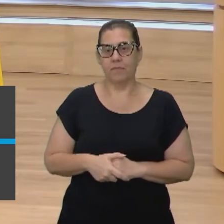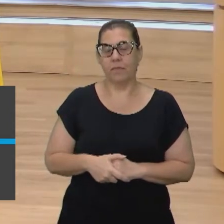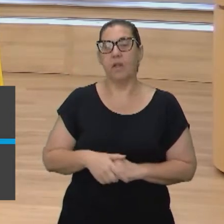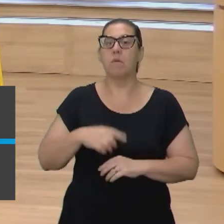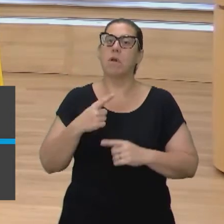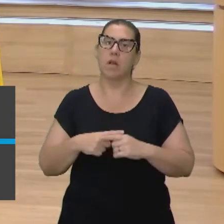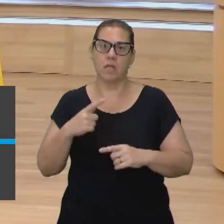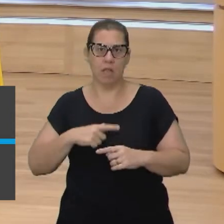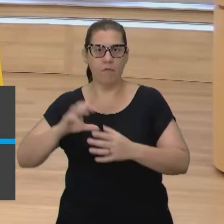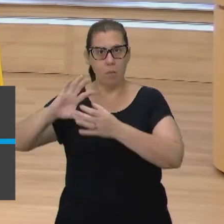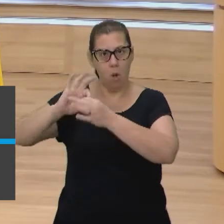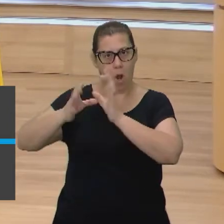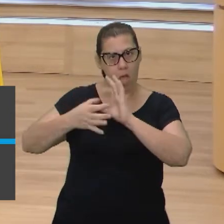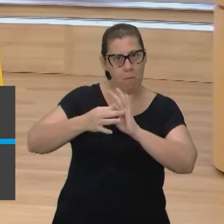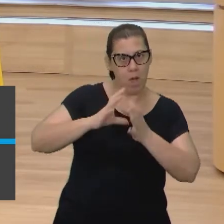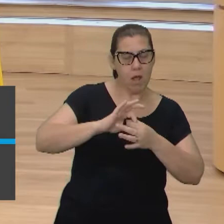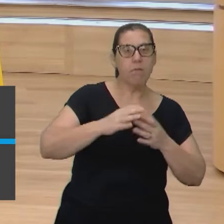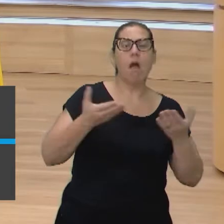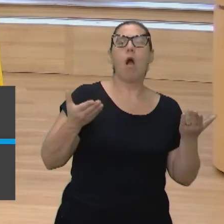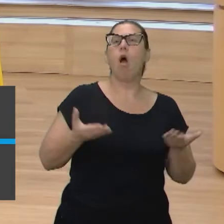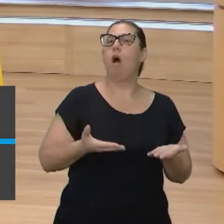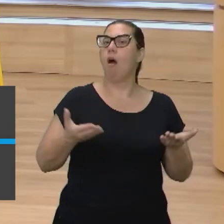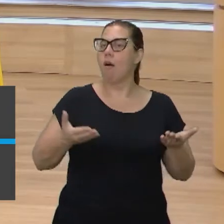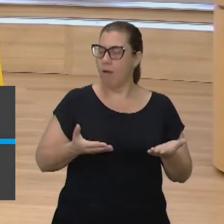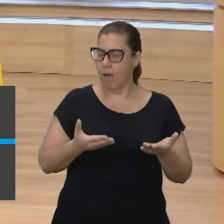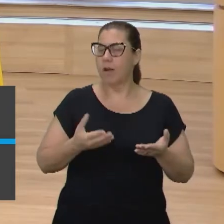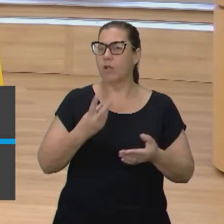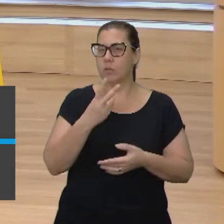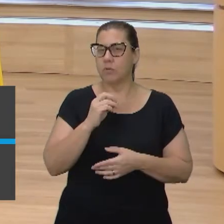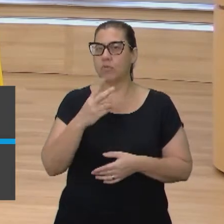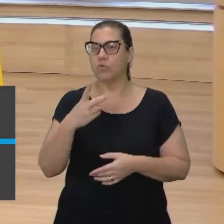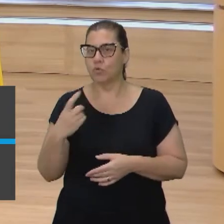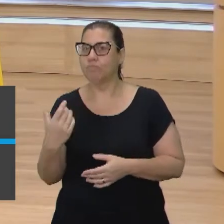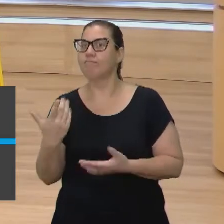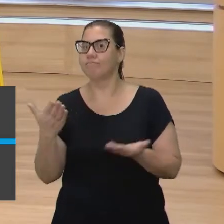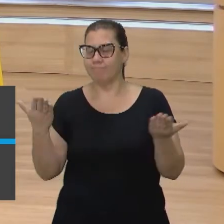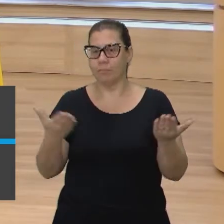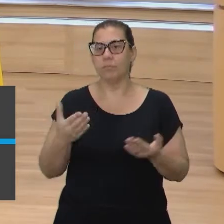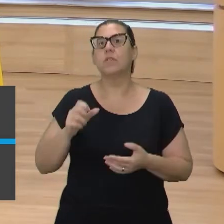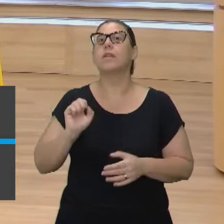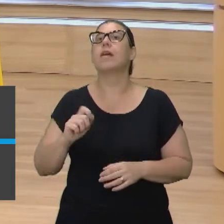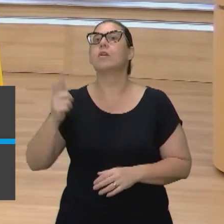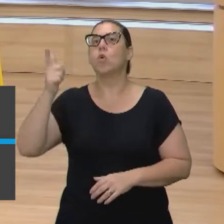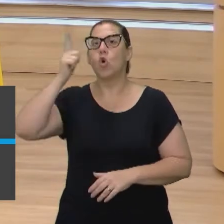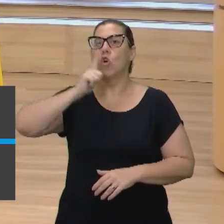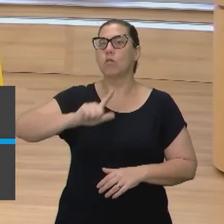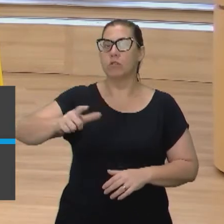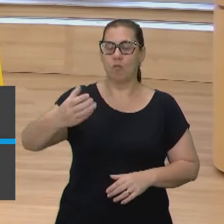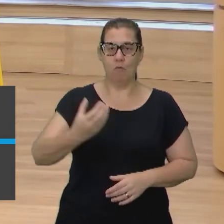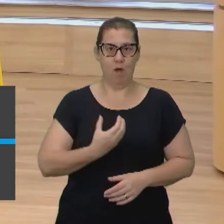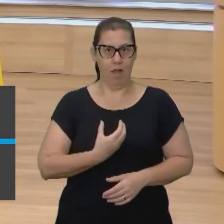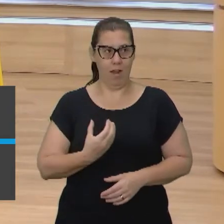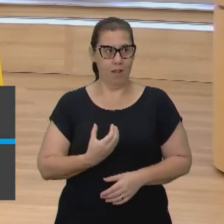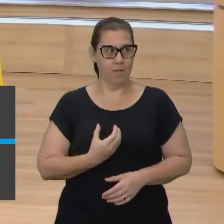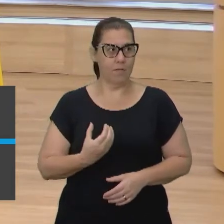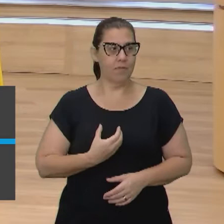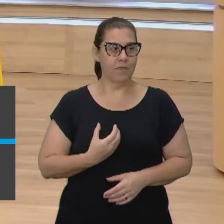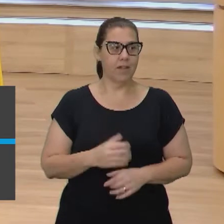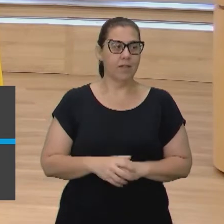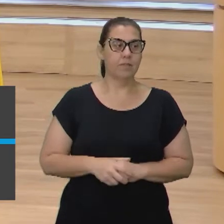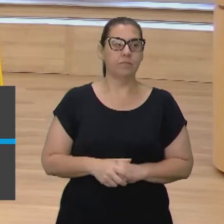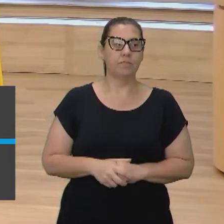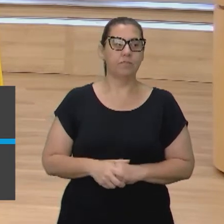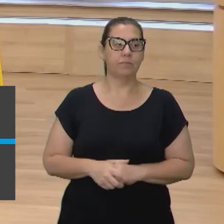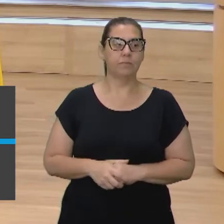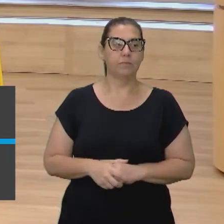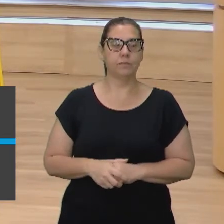tivemos Olimpíadas há pouco tempo atrás e... quem ganhou, né, quem foi bem foram atletas brasileiros e